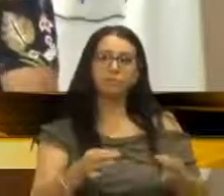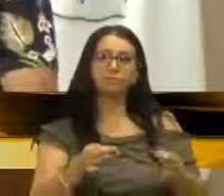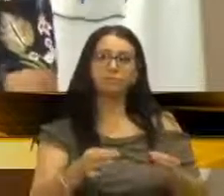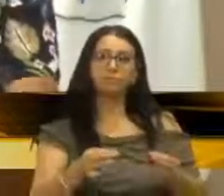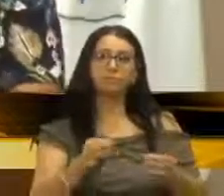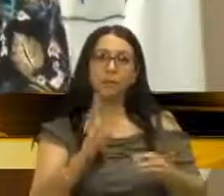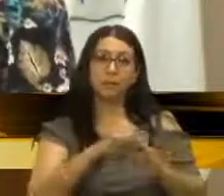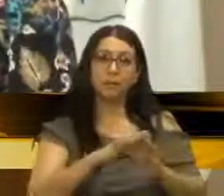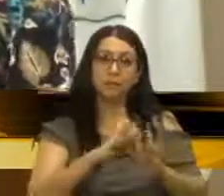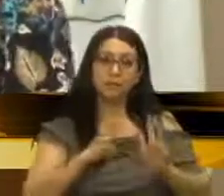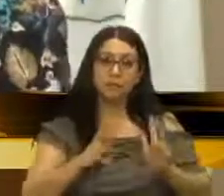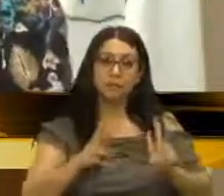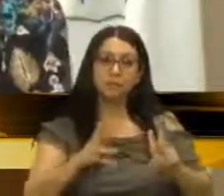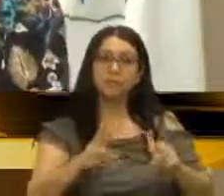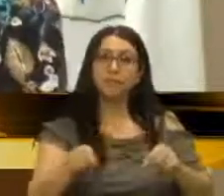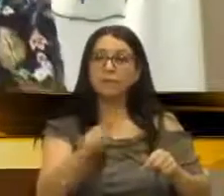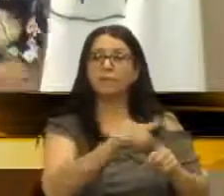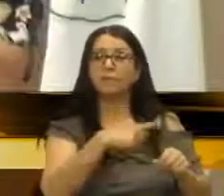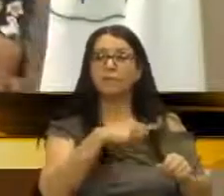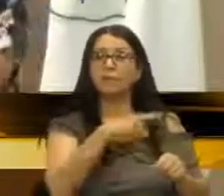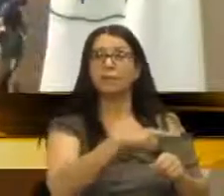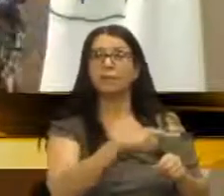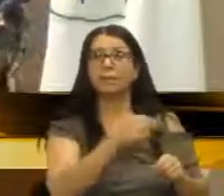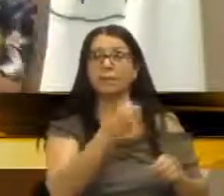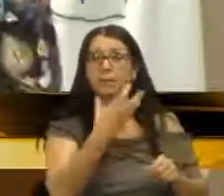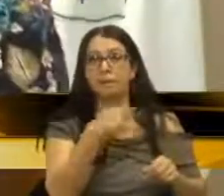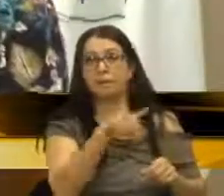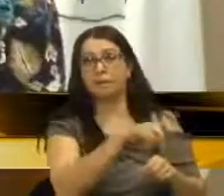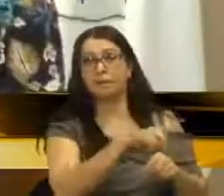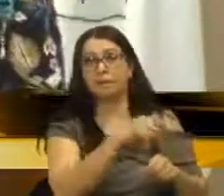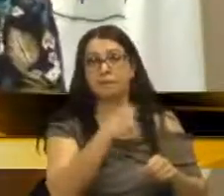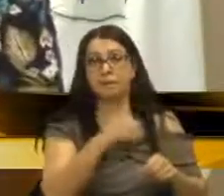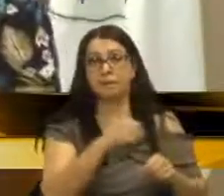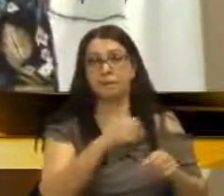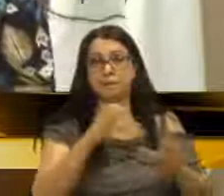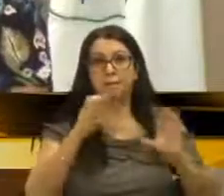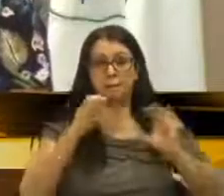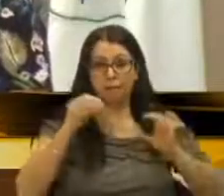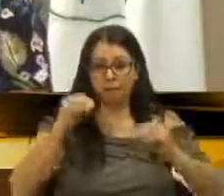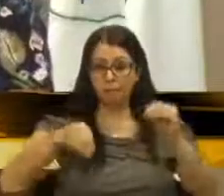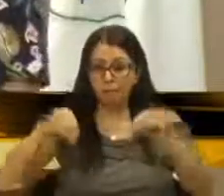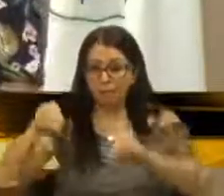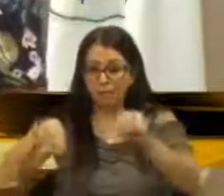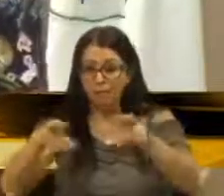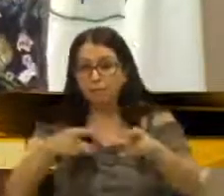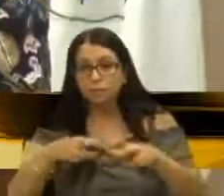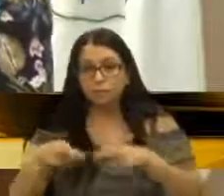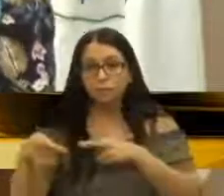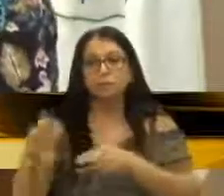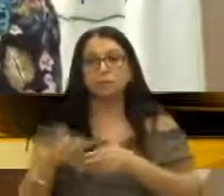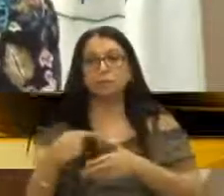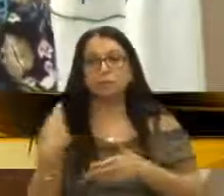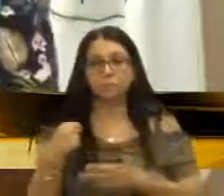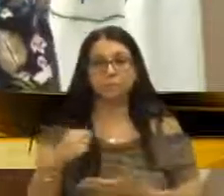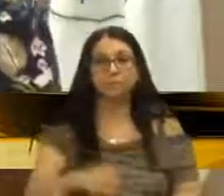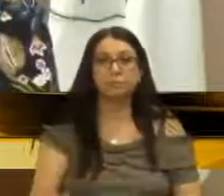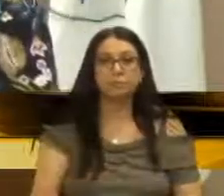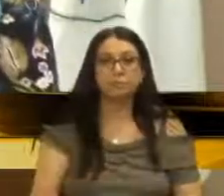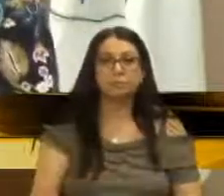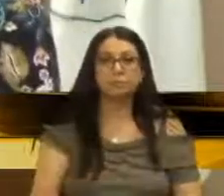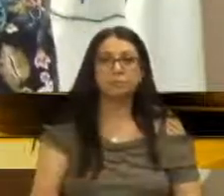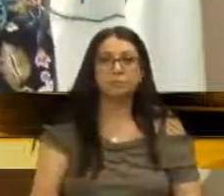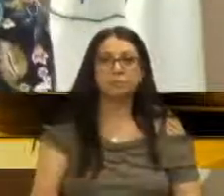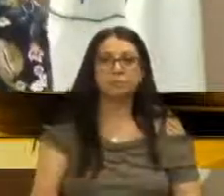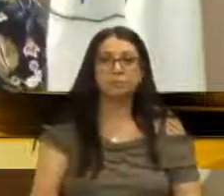o maquinário que ele vai ficar contemplado vereador que que ele precisa é muito milho é plantado nossa região então nós precisamos ter uma